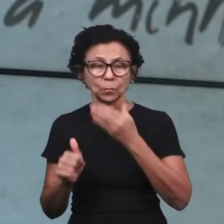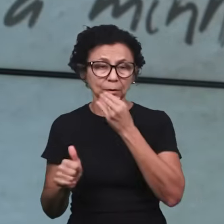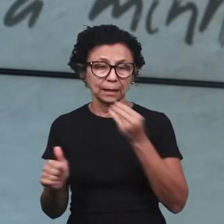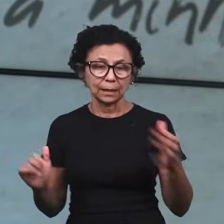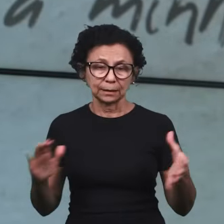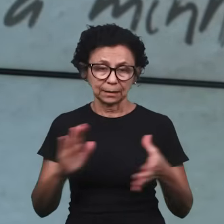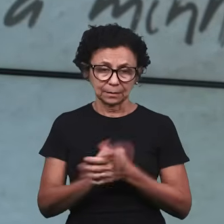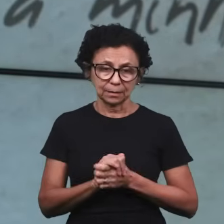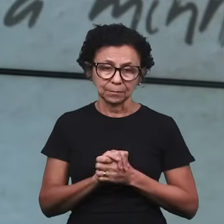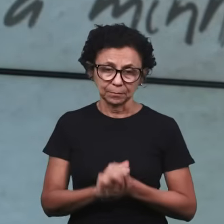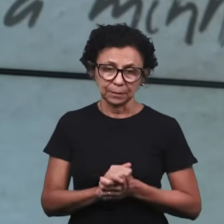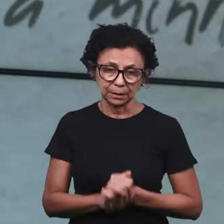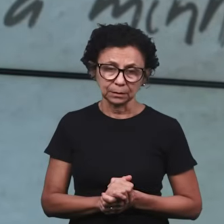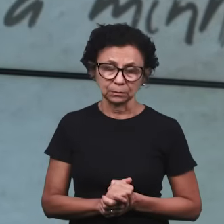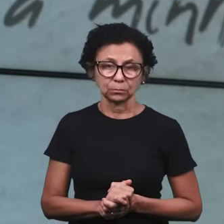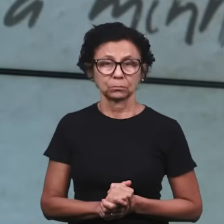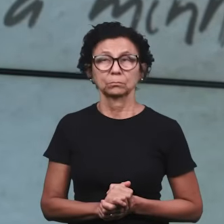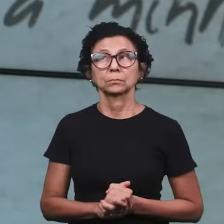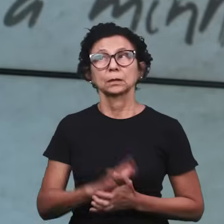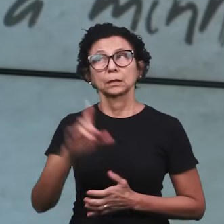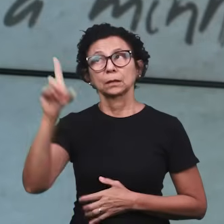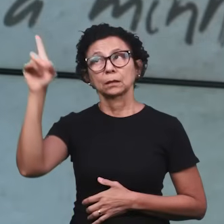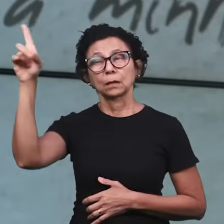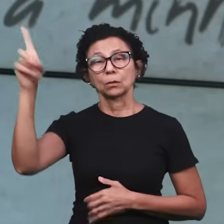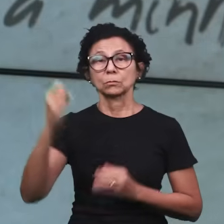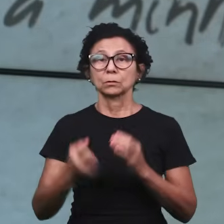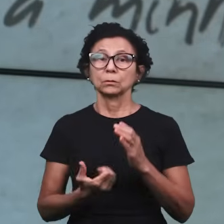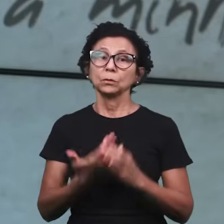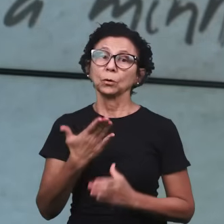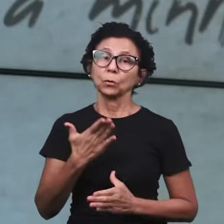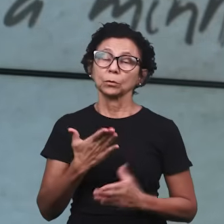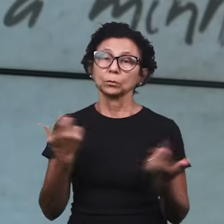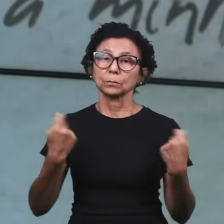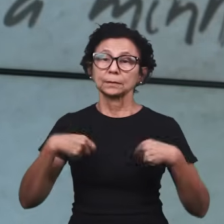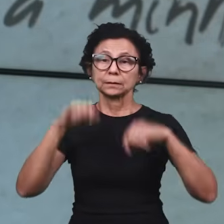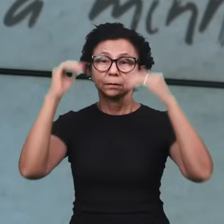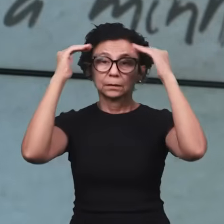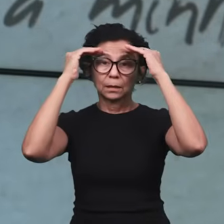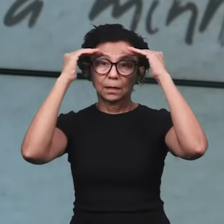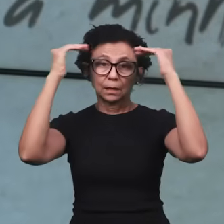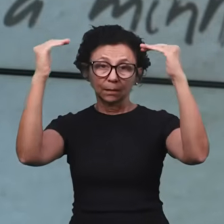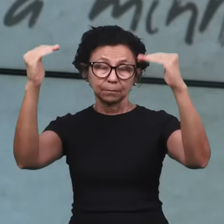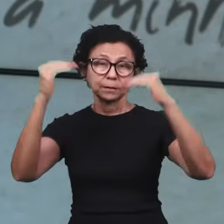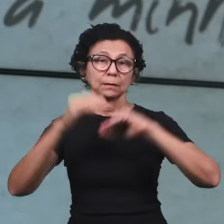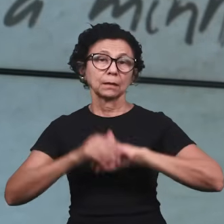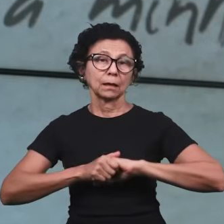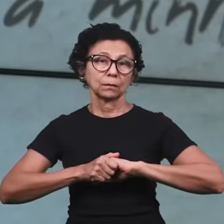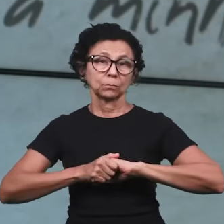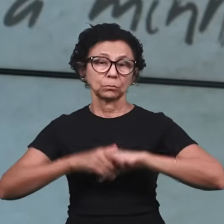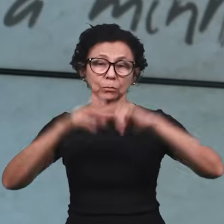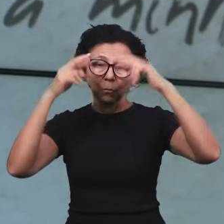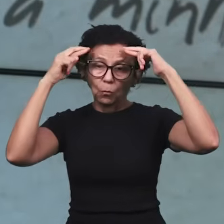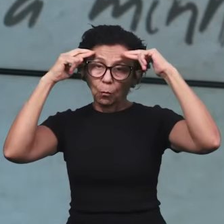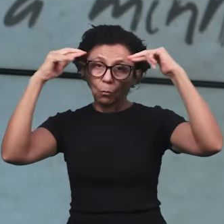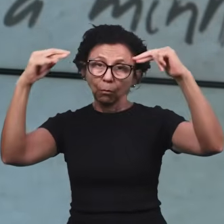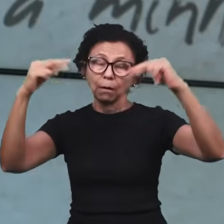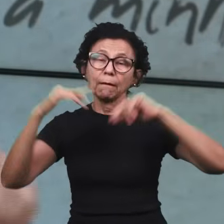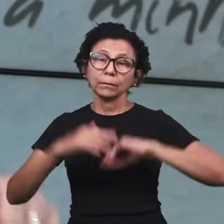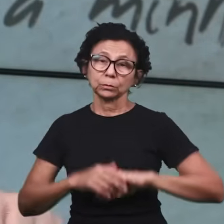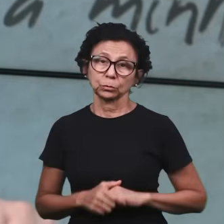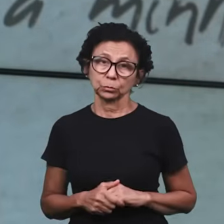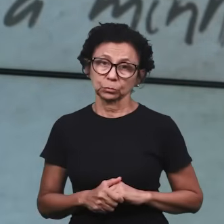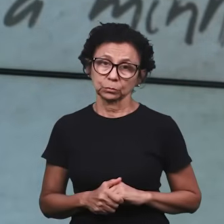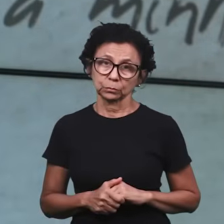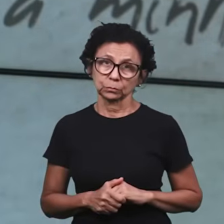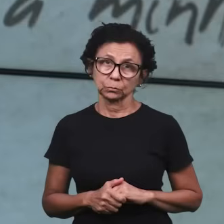Deus levantou, precisa ser honrado, respeitado, né? Venerado. O